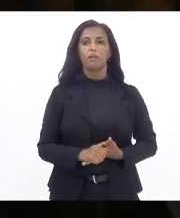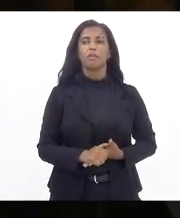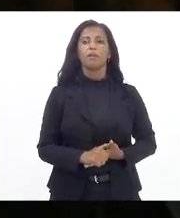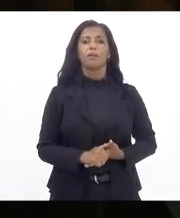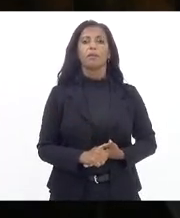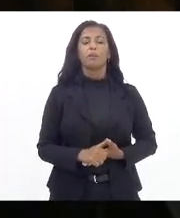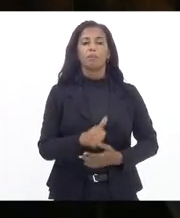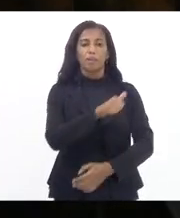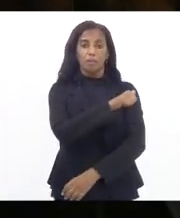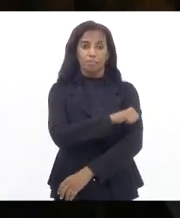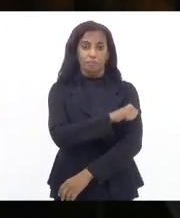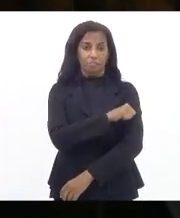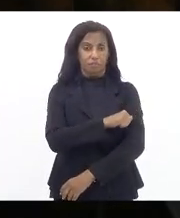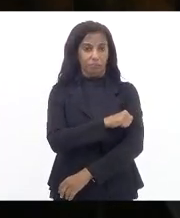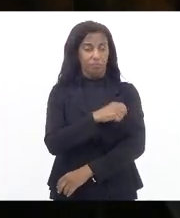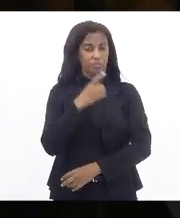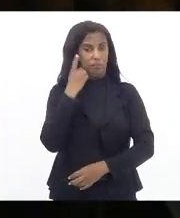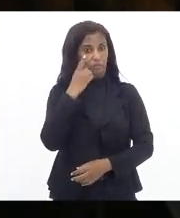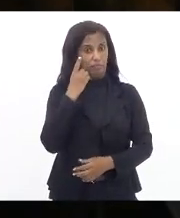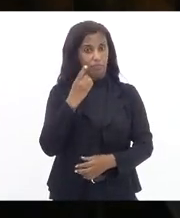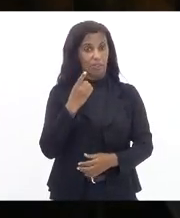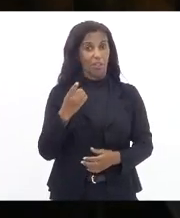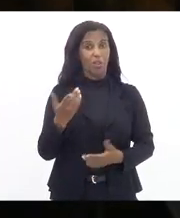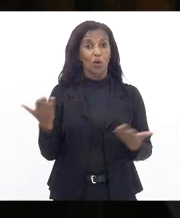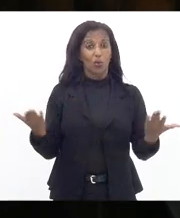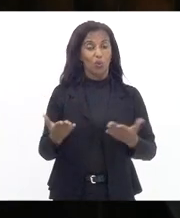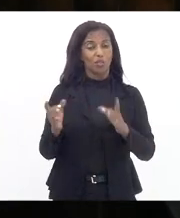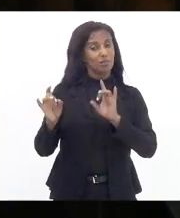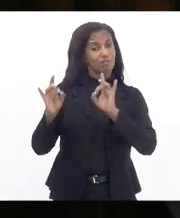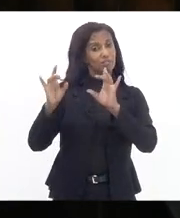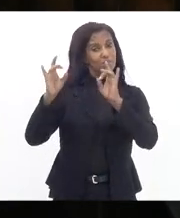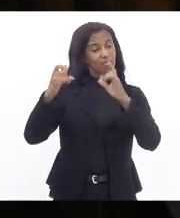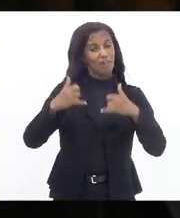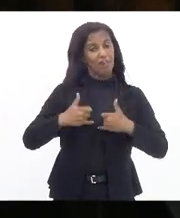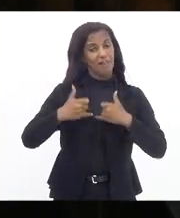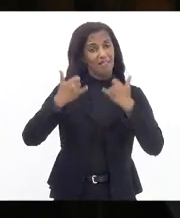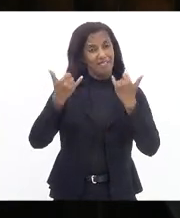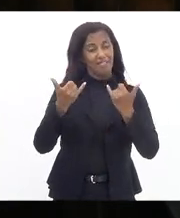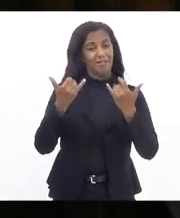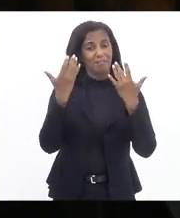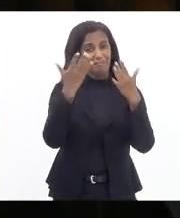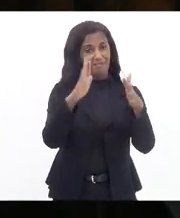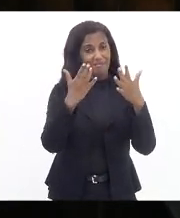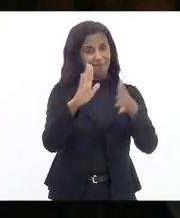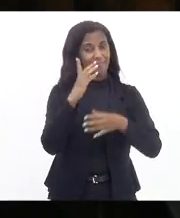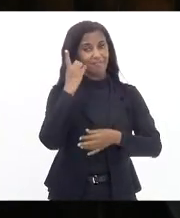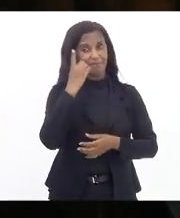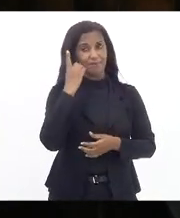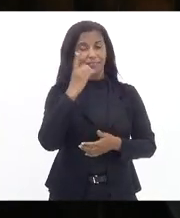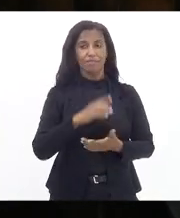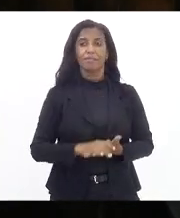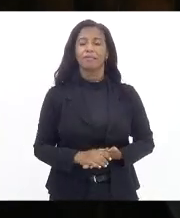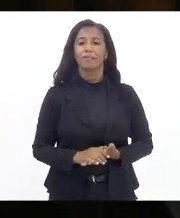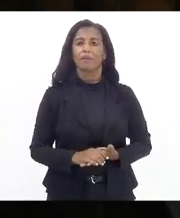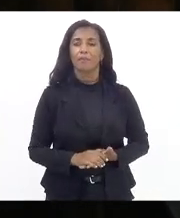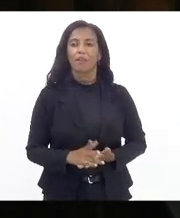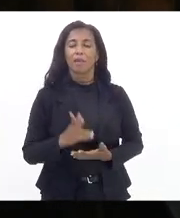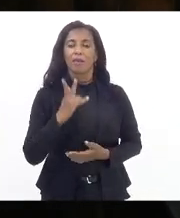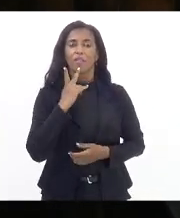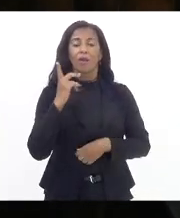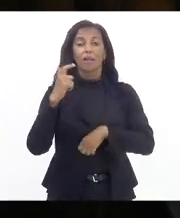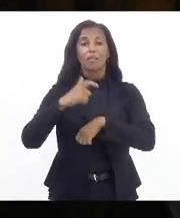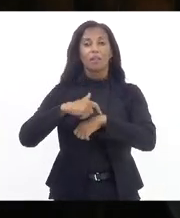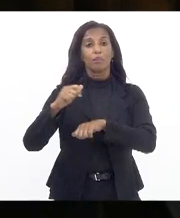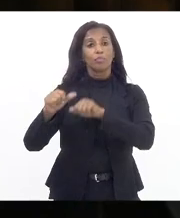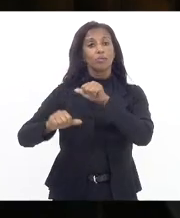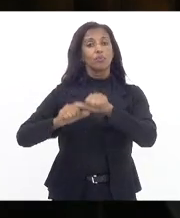pela deputada Enfermeira Rejane, no dia de seu aniversário. Saúdo a nossa colega deputada. É que institui o programa Tempo de Mudar,